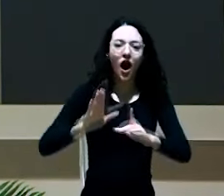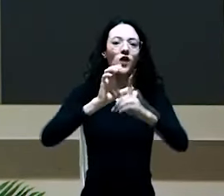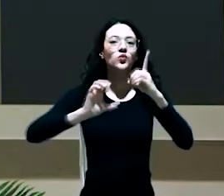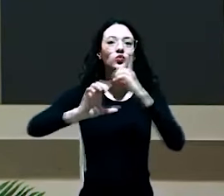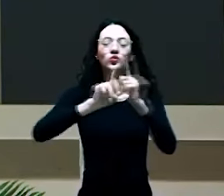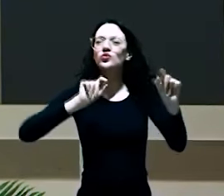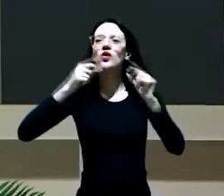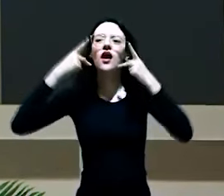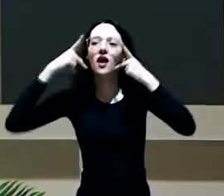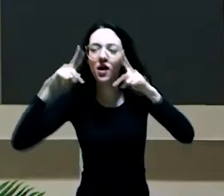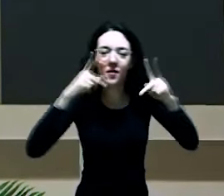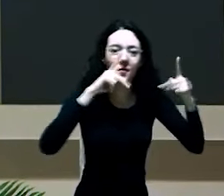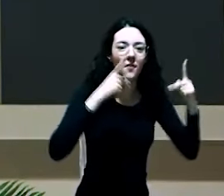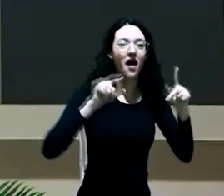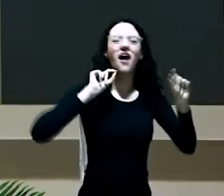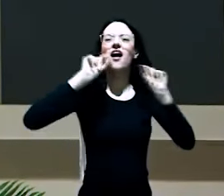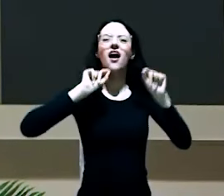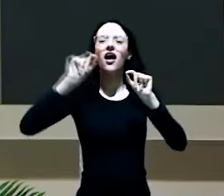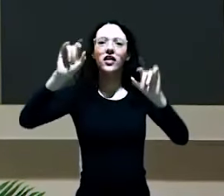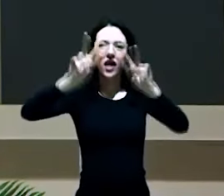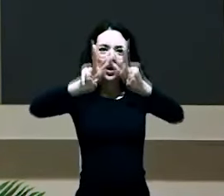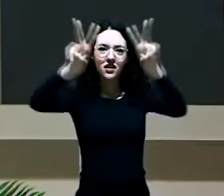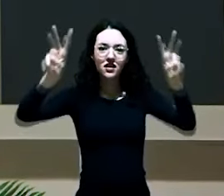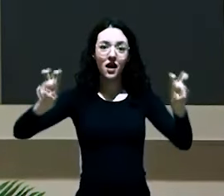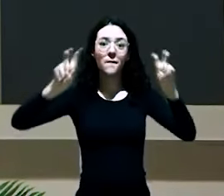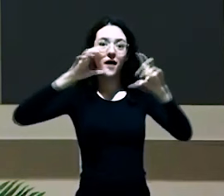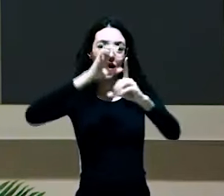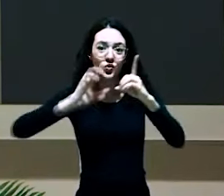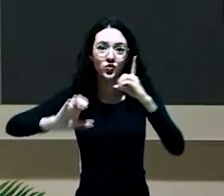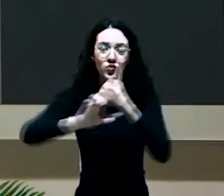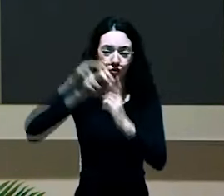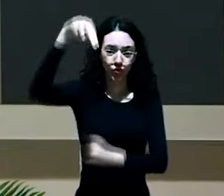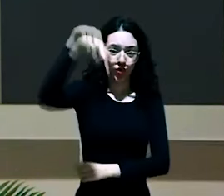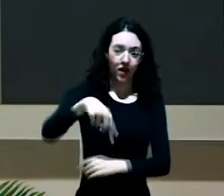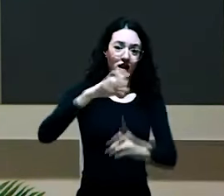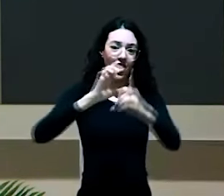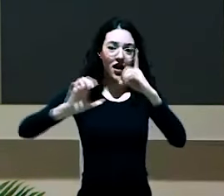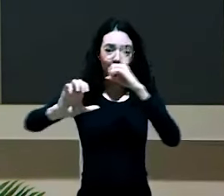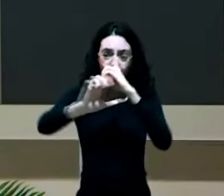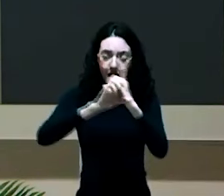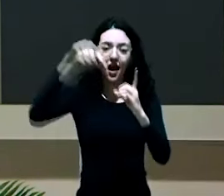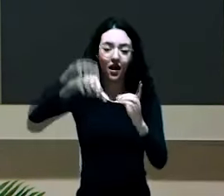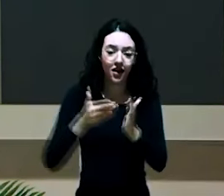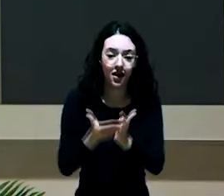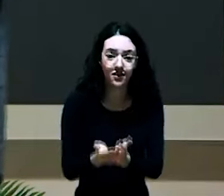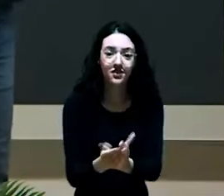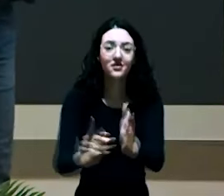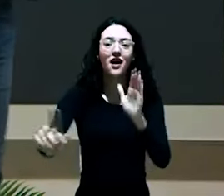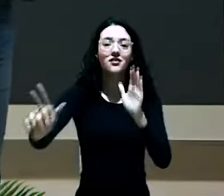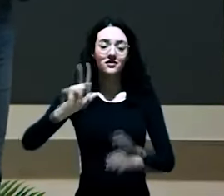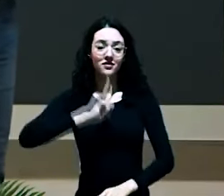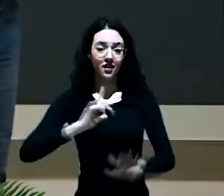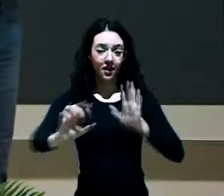no culto, de quem se fala no culto, porque esta igreja e o culto da igreja tem identidade com o Espírito Santo